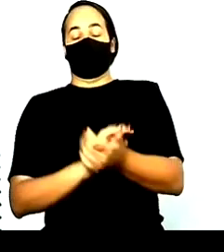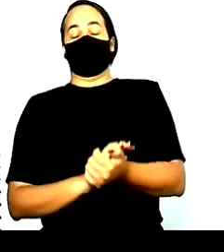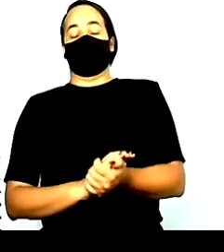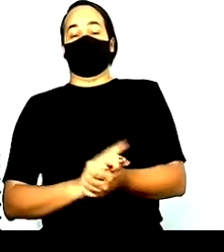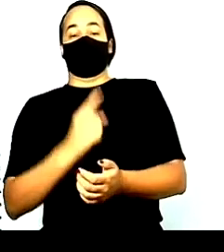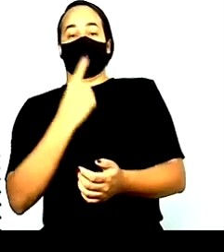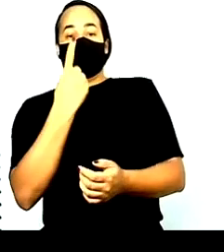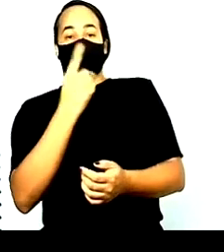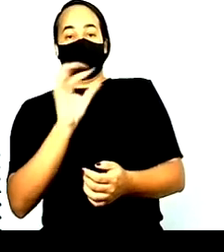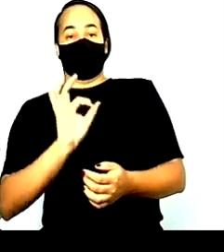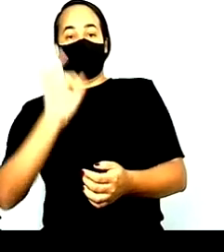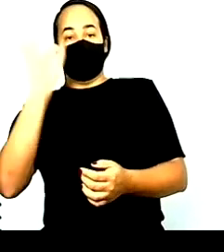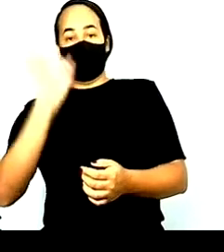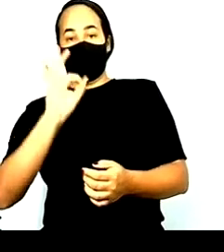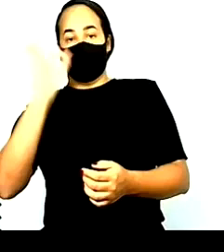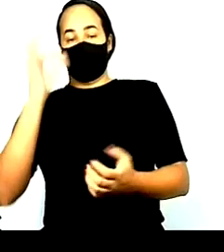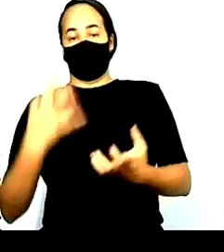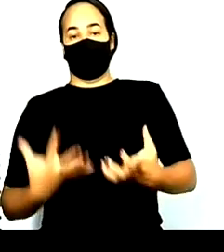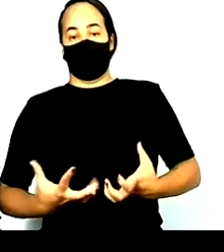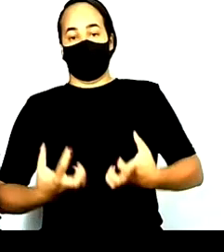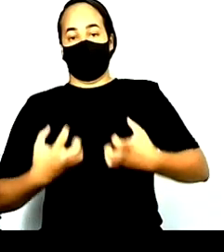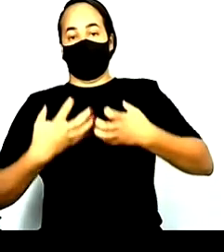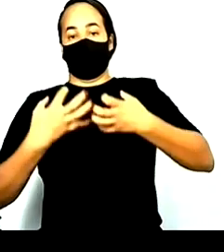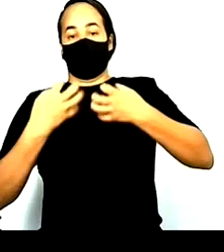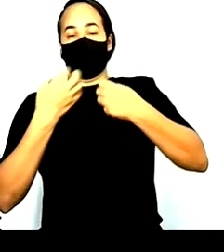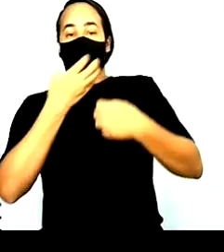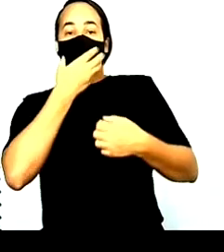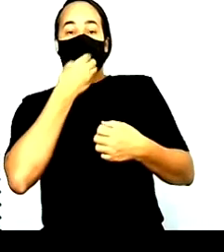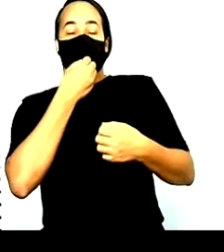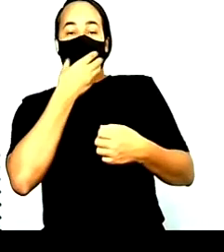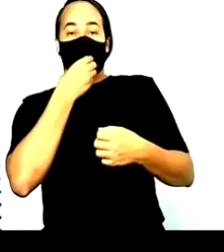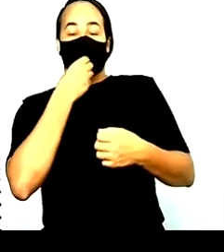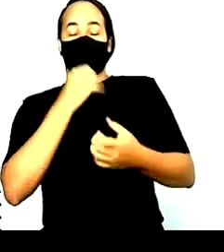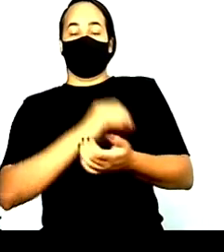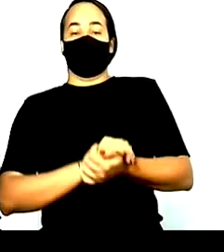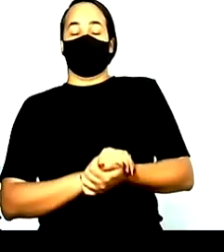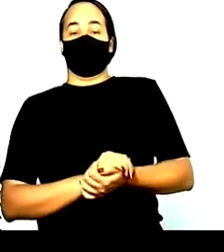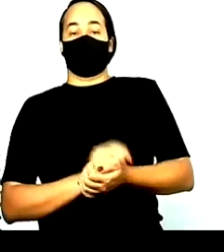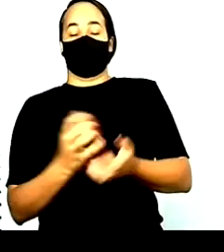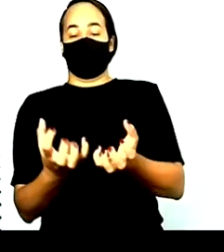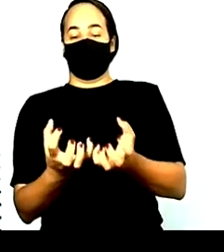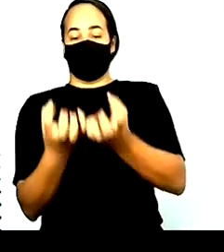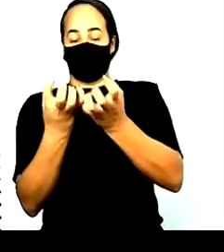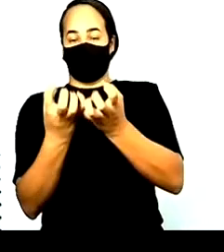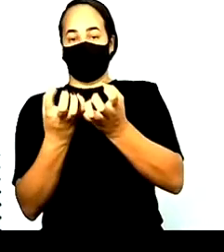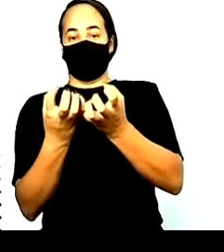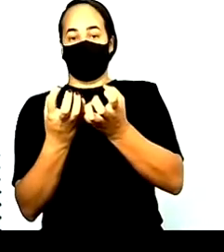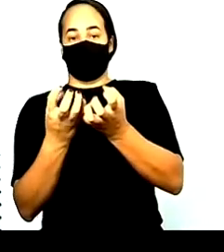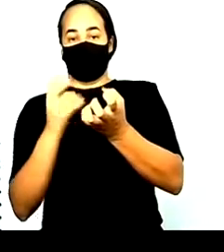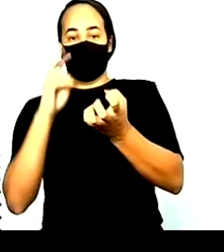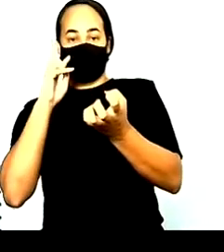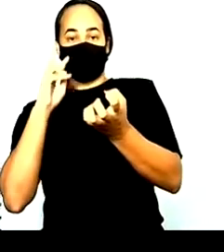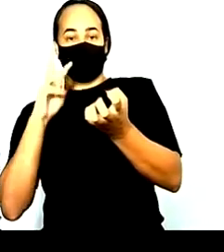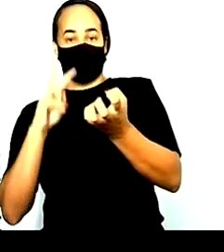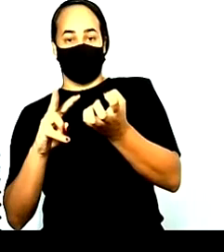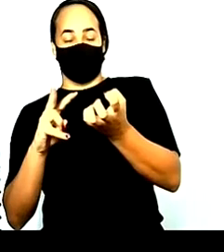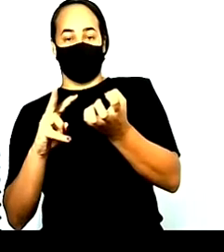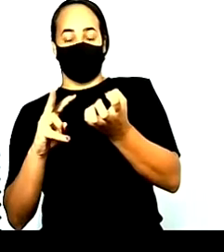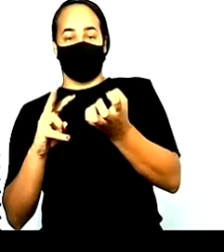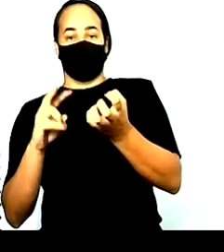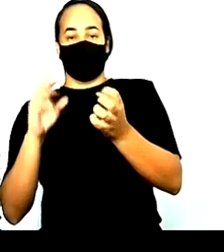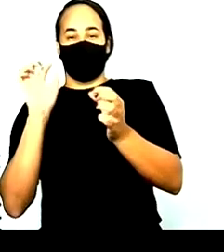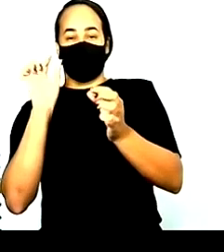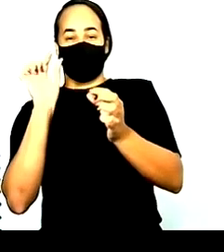1% dos cânceres masculinos, sendo que o aparecimento de nódulos, ou seja, caroços, que vão aparecer nessa região, vai